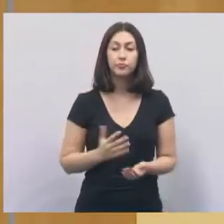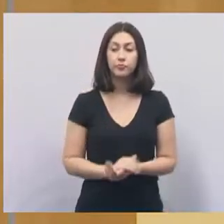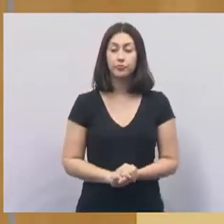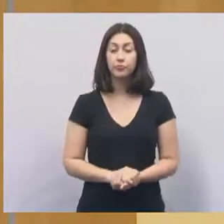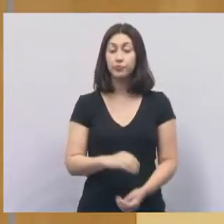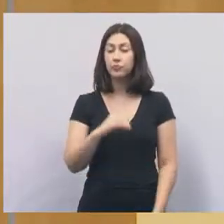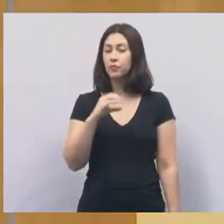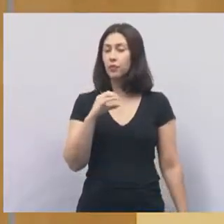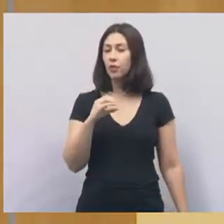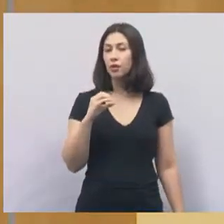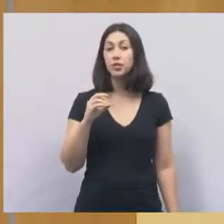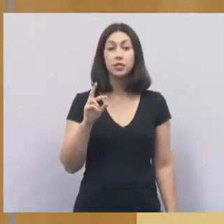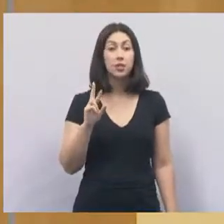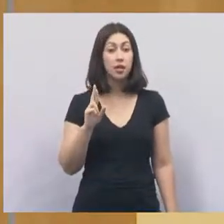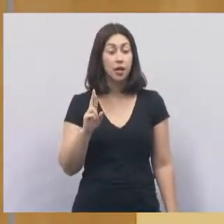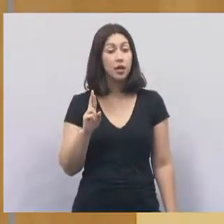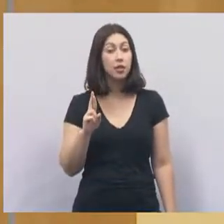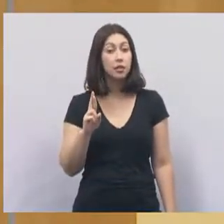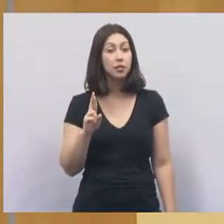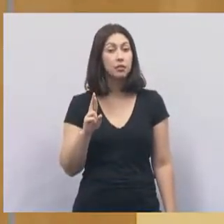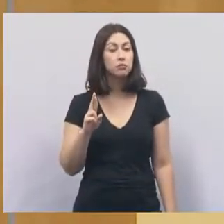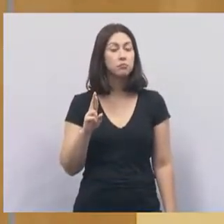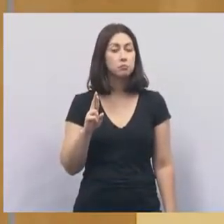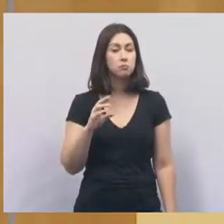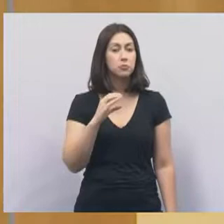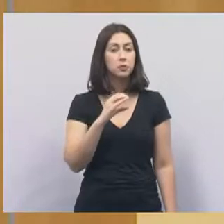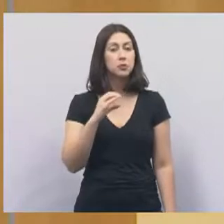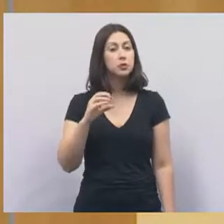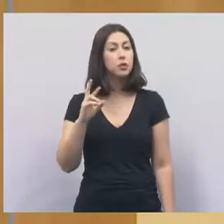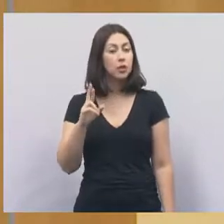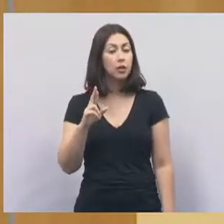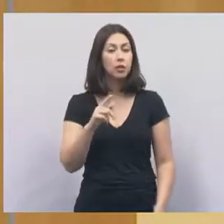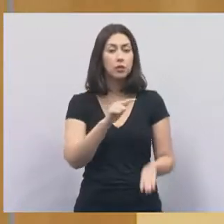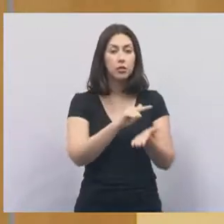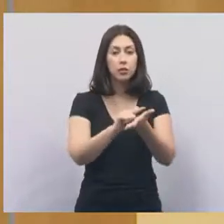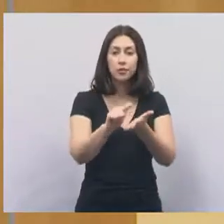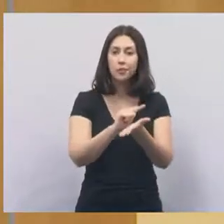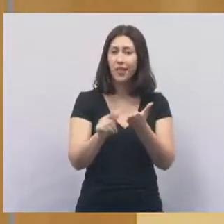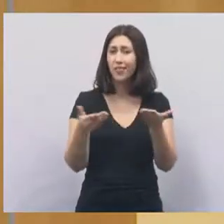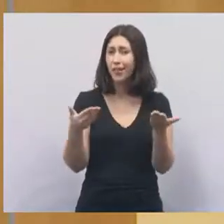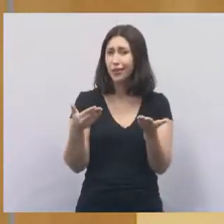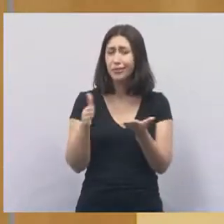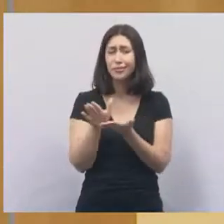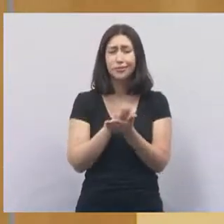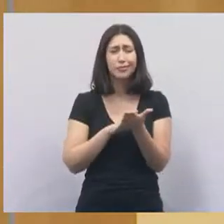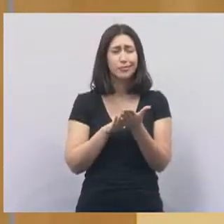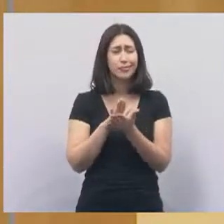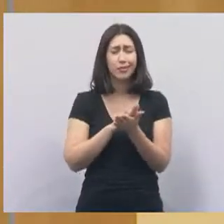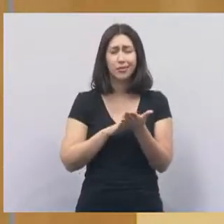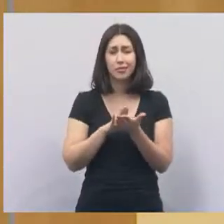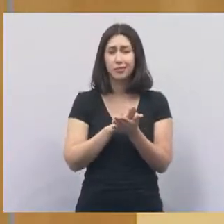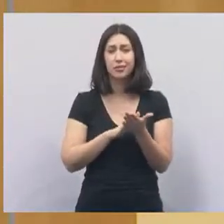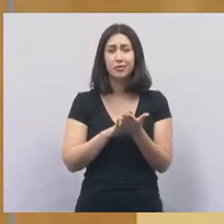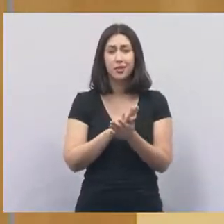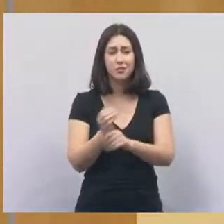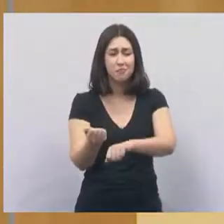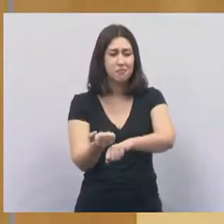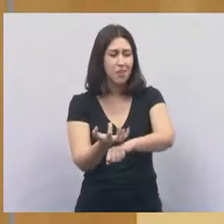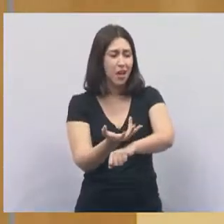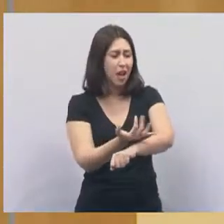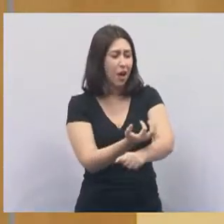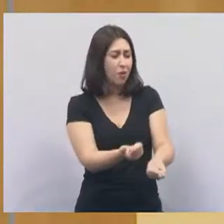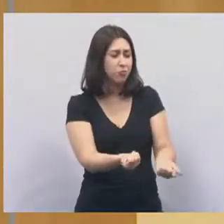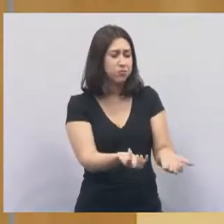a CCR Nova Dutra quando estava CCR Nova Dutra e limpava agora eu não lembro mais o matagal